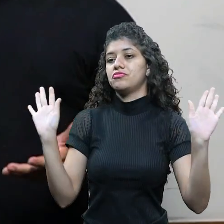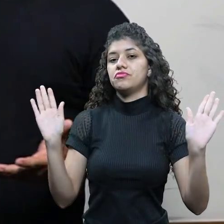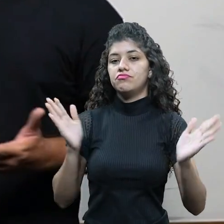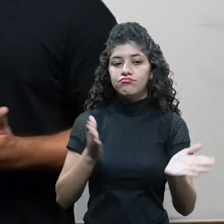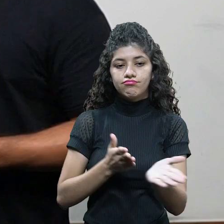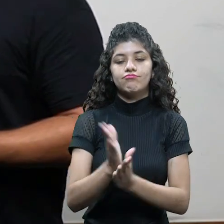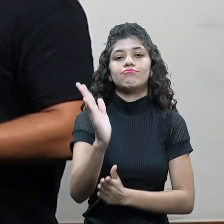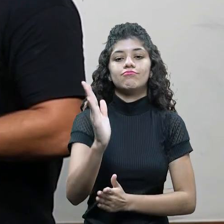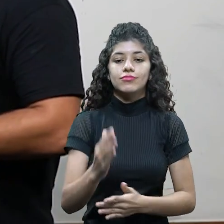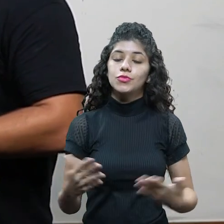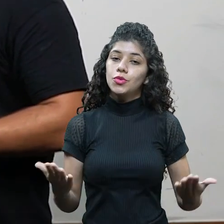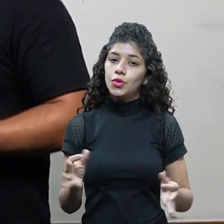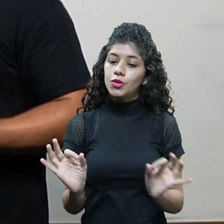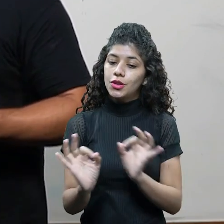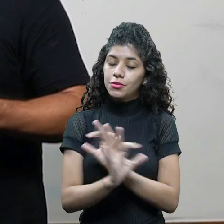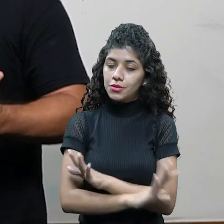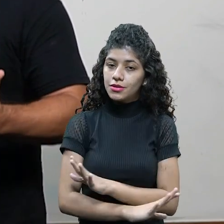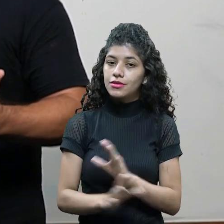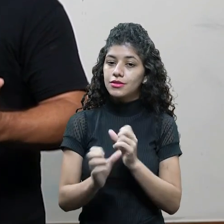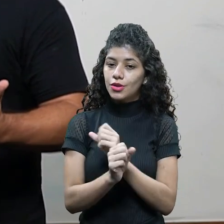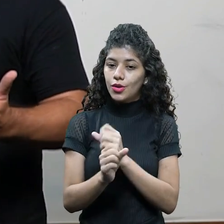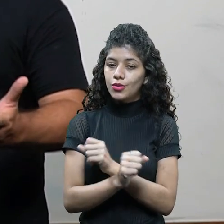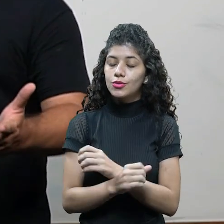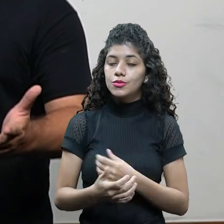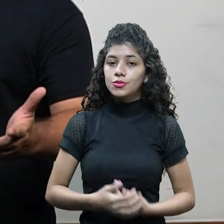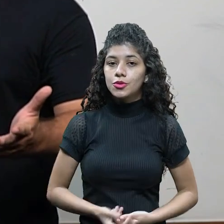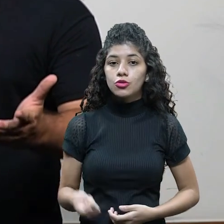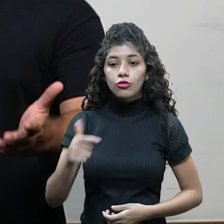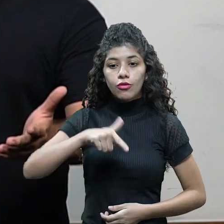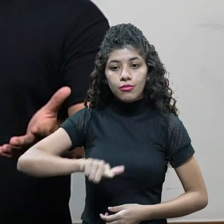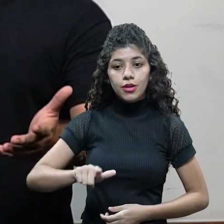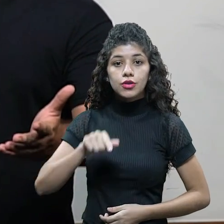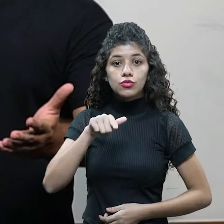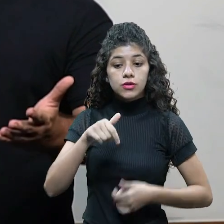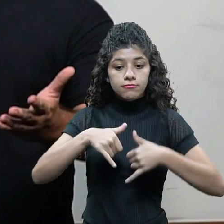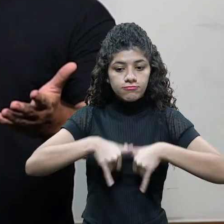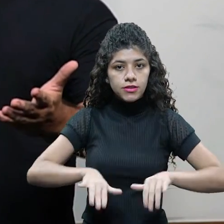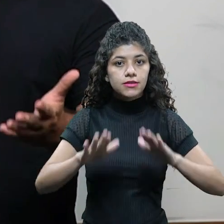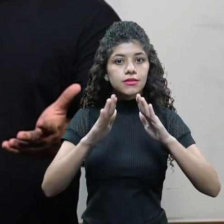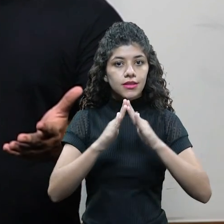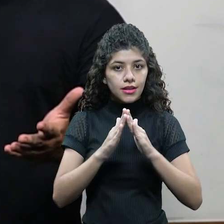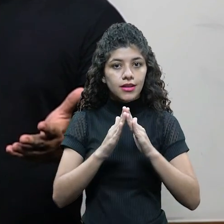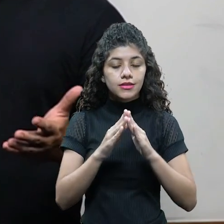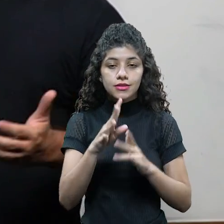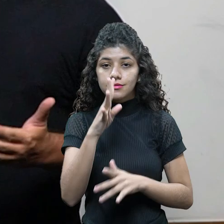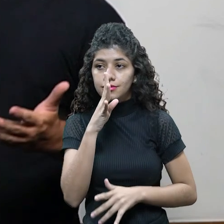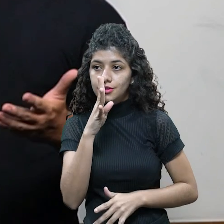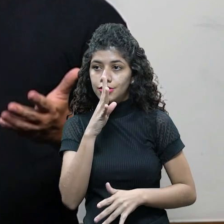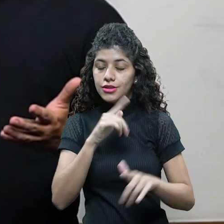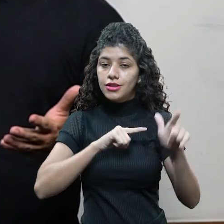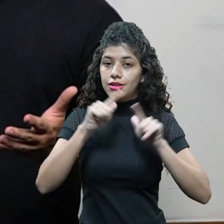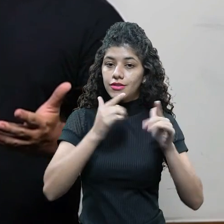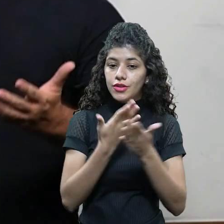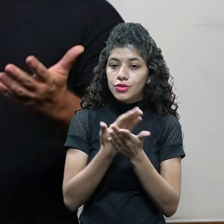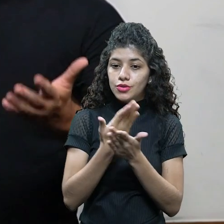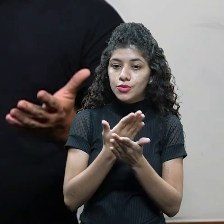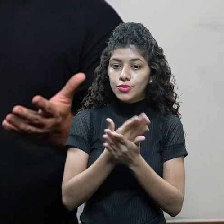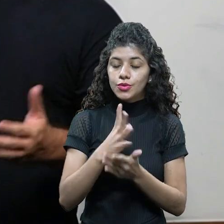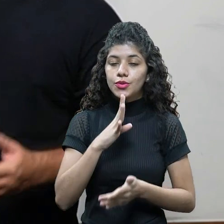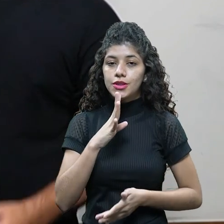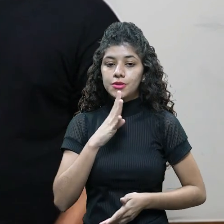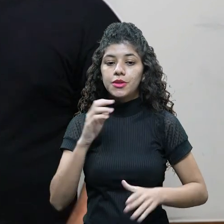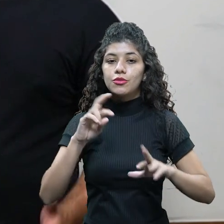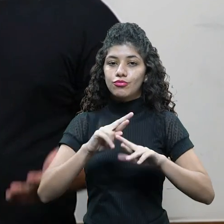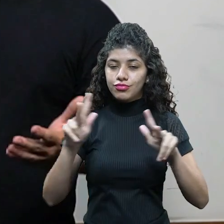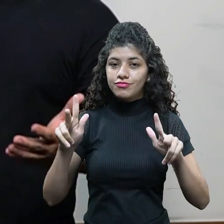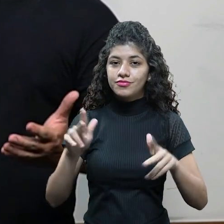Então eu termino aqui a minha parte dos cálculos técnicos, deixando mais uma vez a mensagem para você ficar em casa, acompanhar nossas aulas e estudar, que o conhecimento